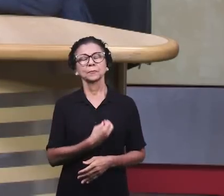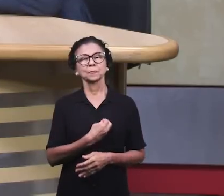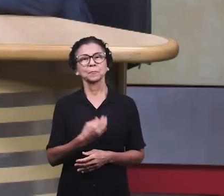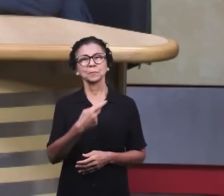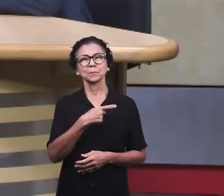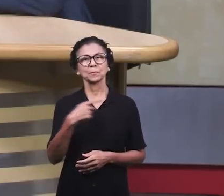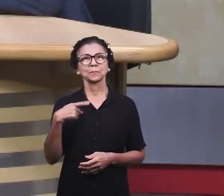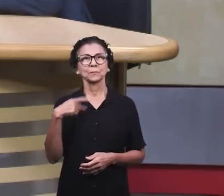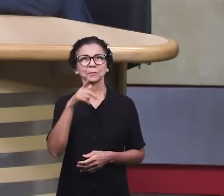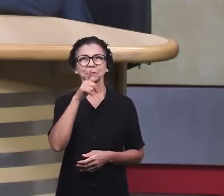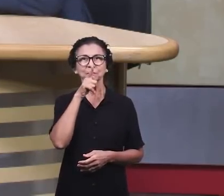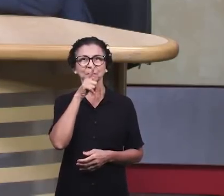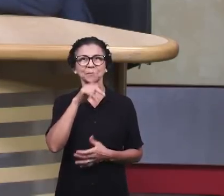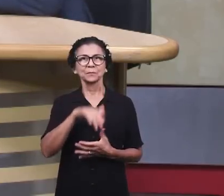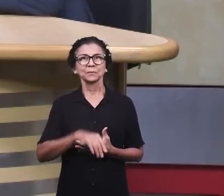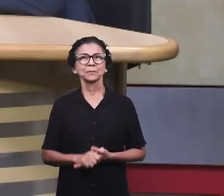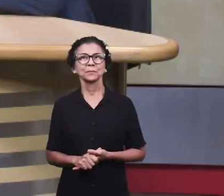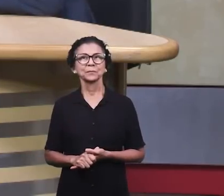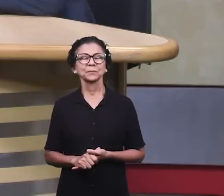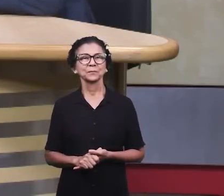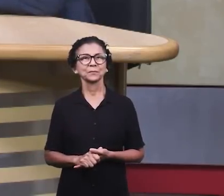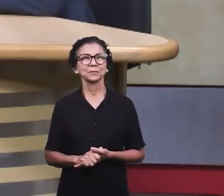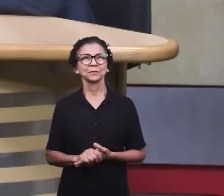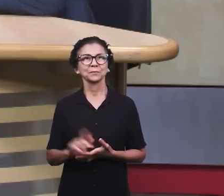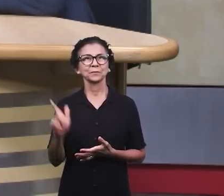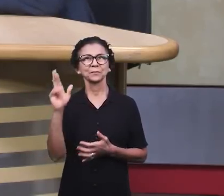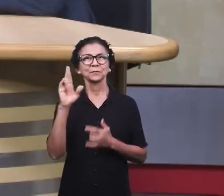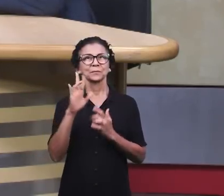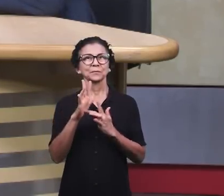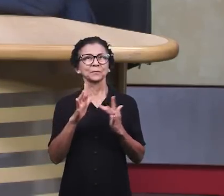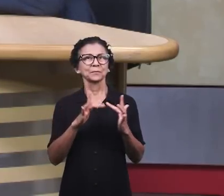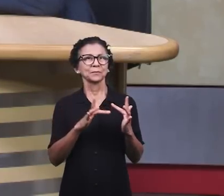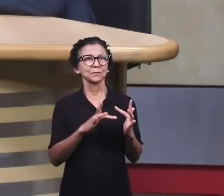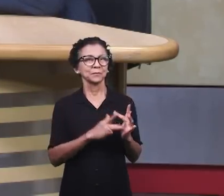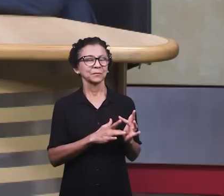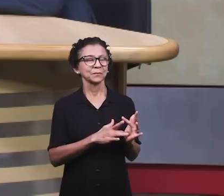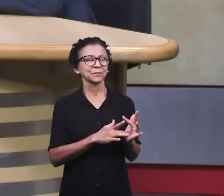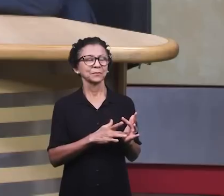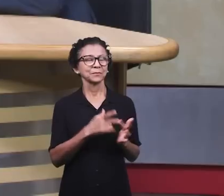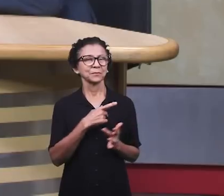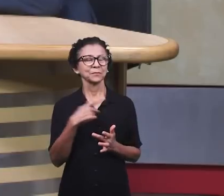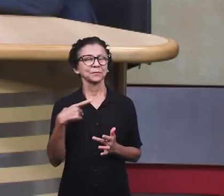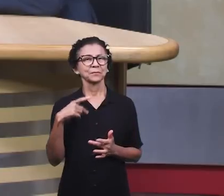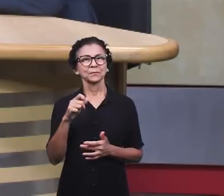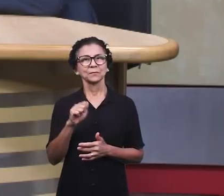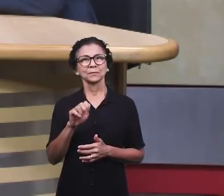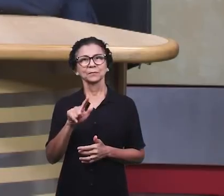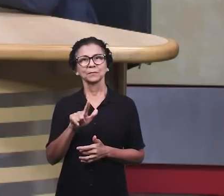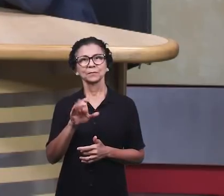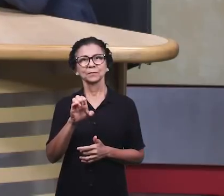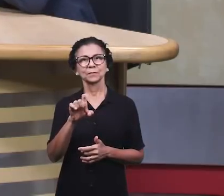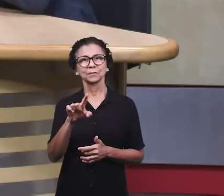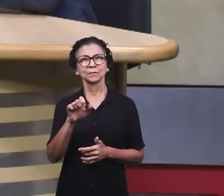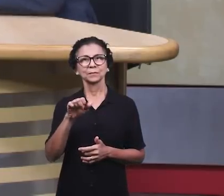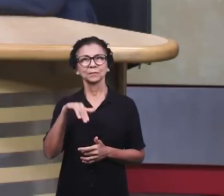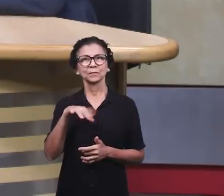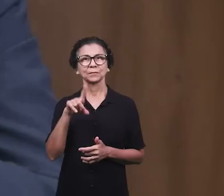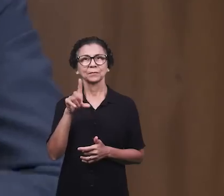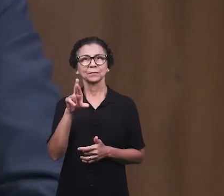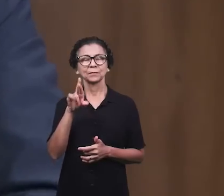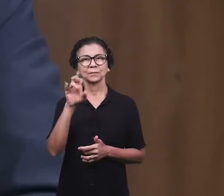Pastor Gilson, paz do Senhor. Paz do Senhor, pastor Amadeu. Amém. Amém, obrigado. Palavra, pastor Gilson. Aqui uma bênção. E o pastor